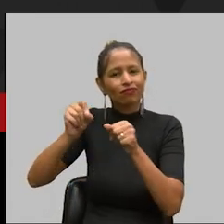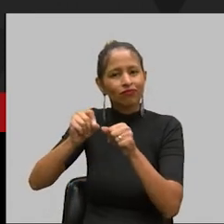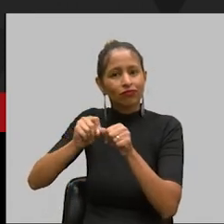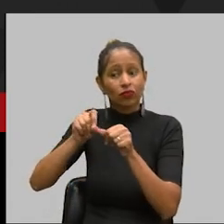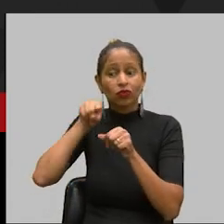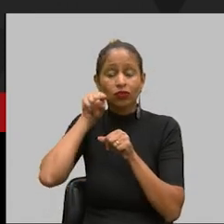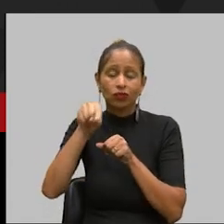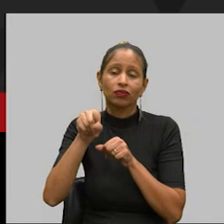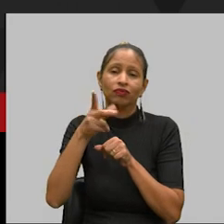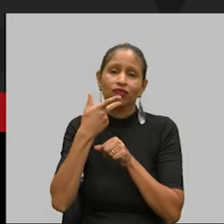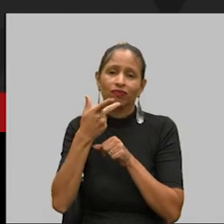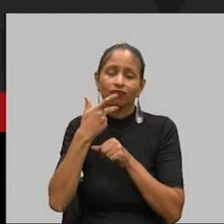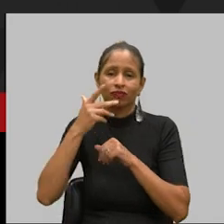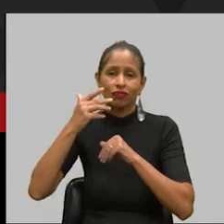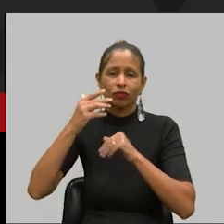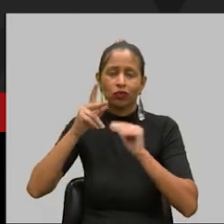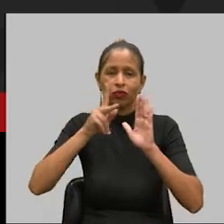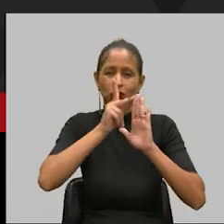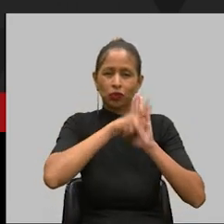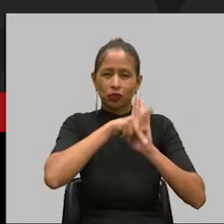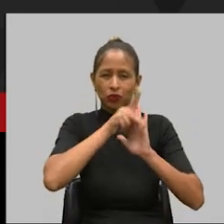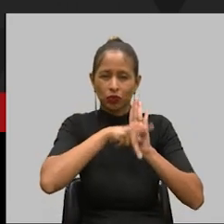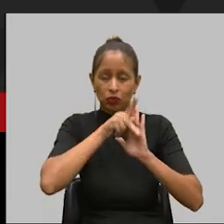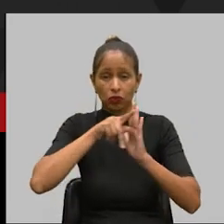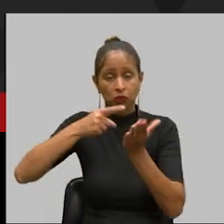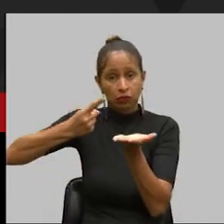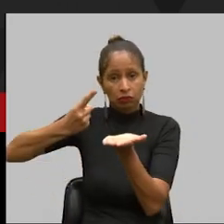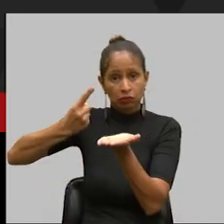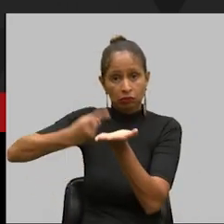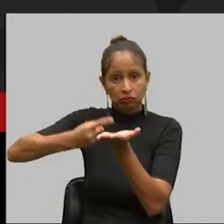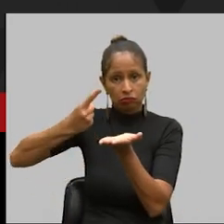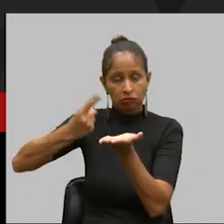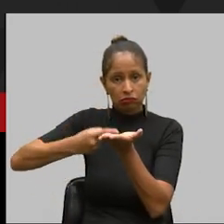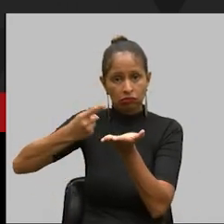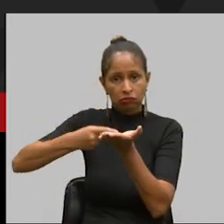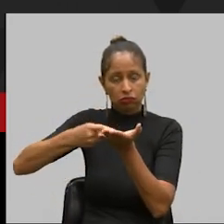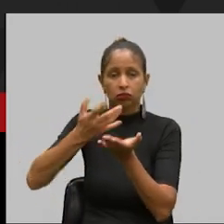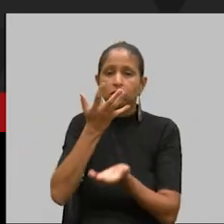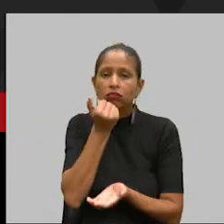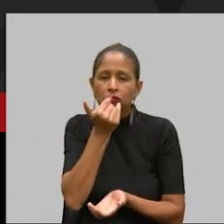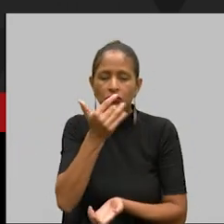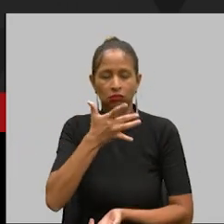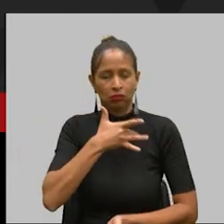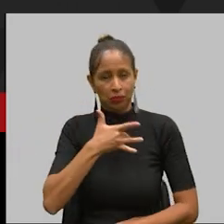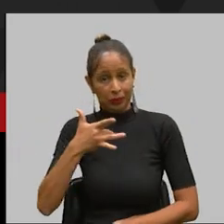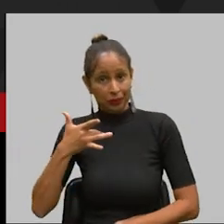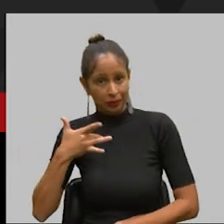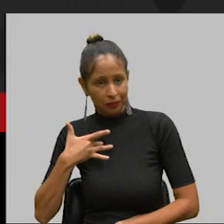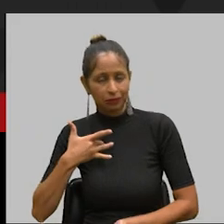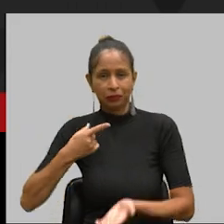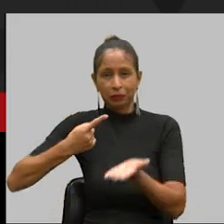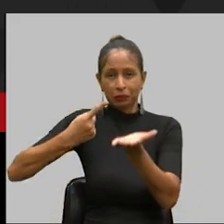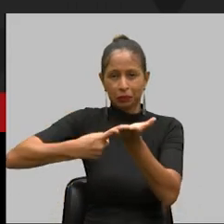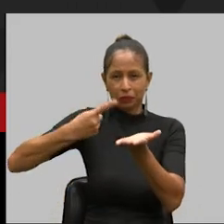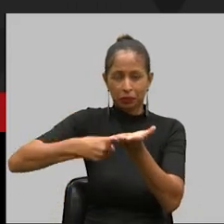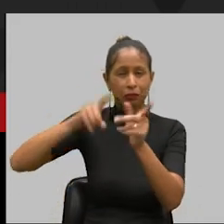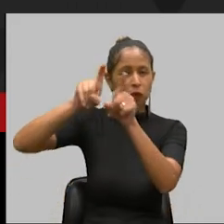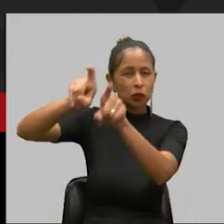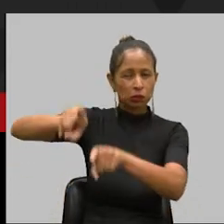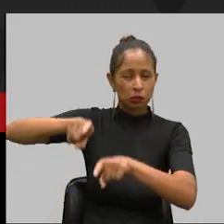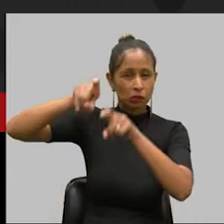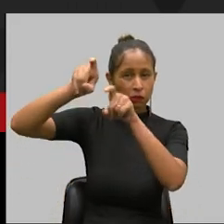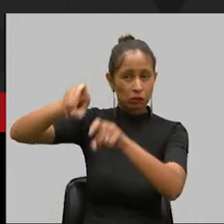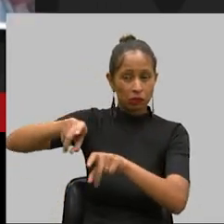diz respeito a um projeto de Campo comprometido com a produção de alimentos saudáveis comprometido com a agroecologia